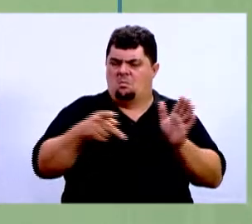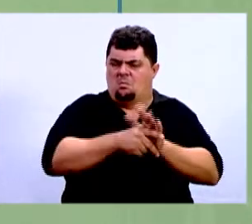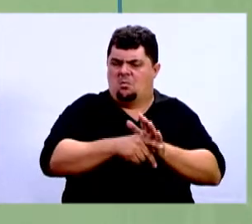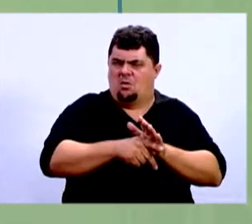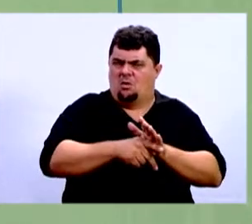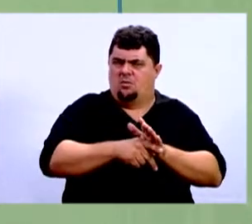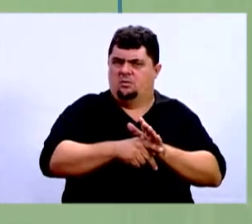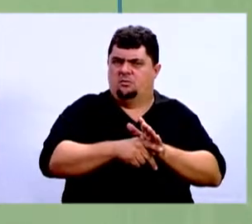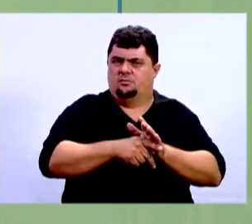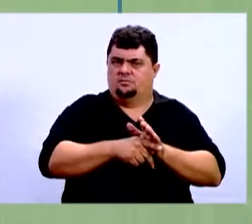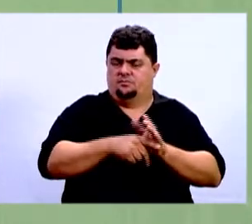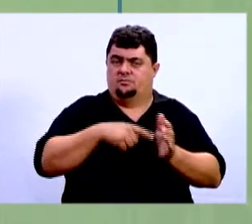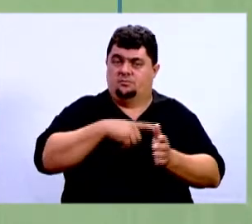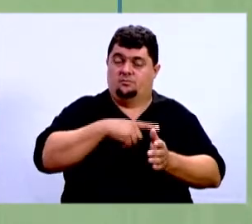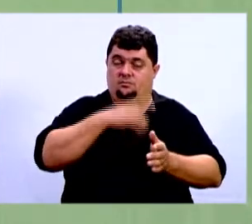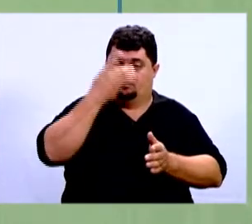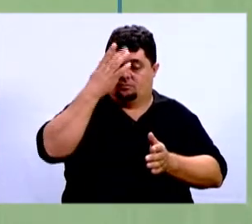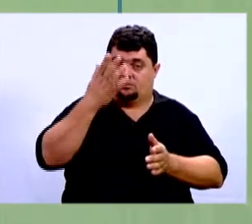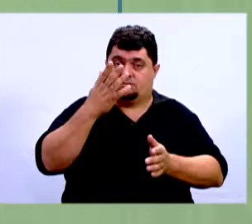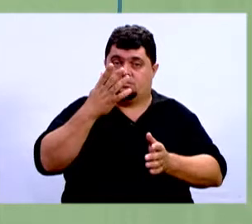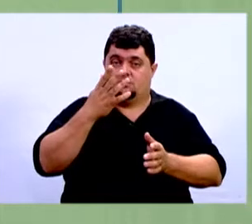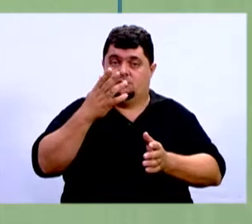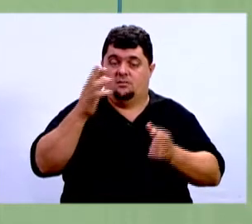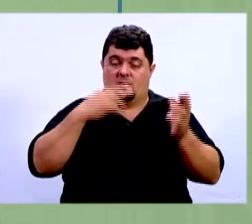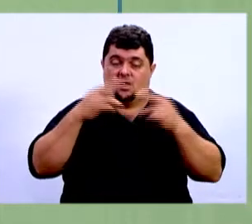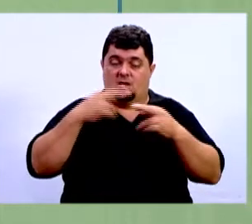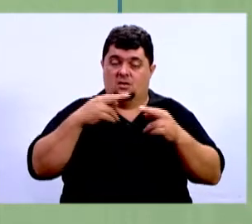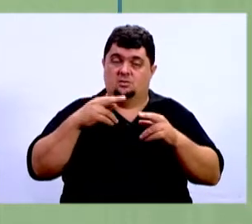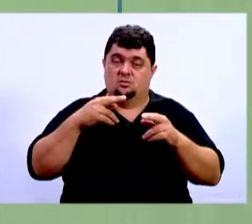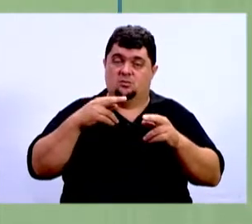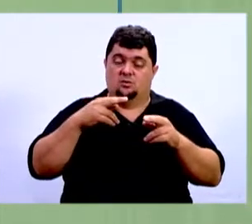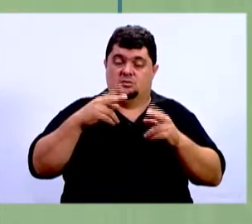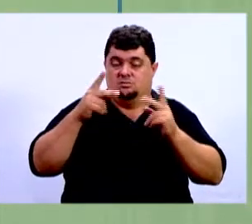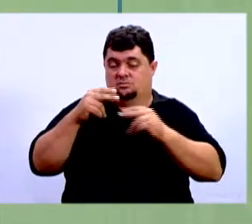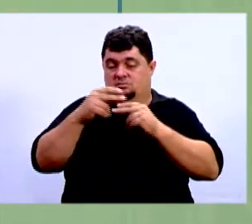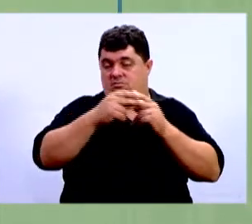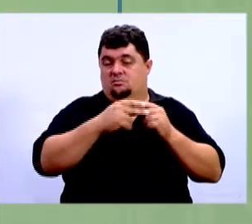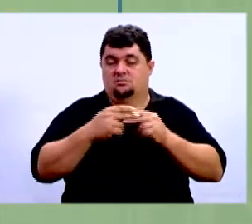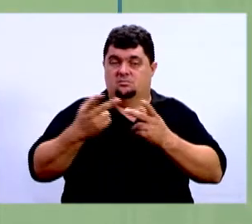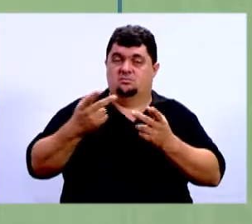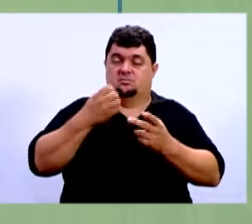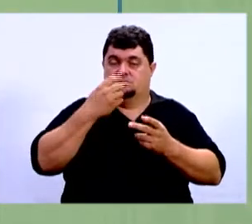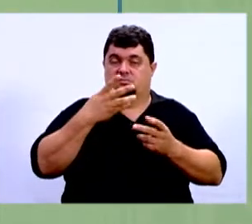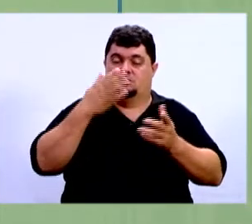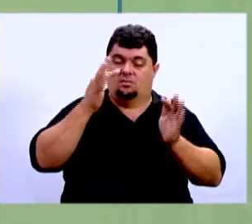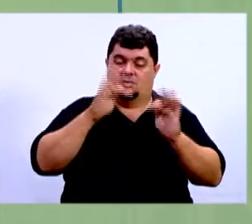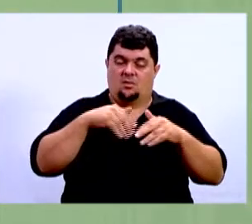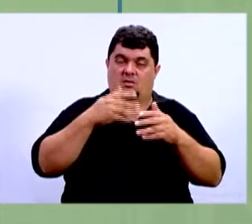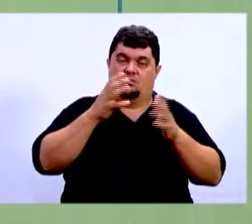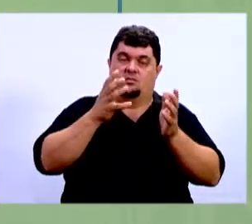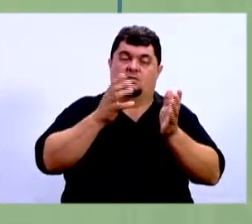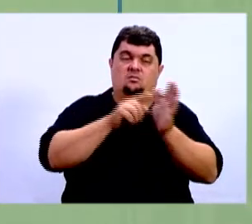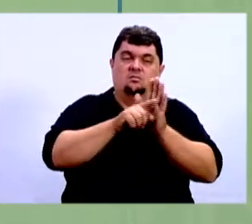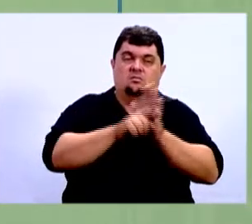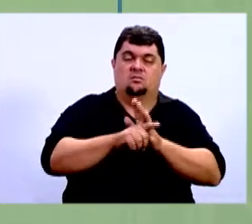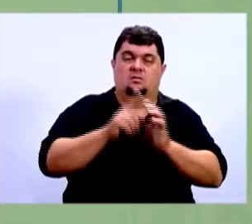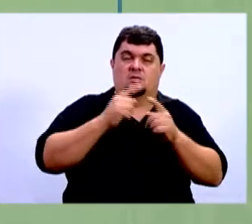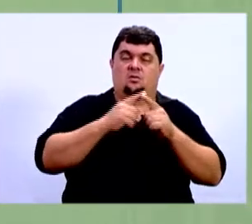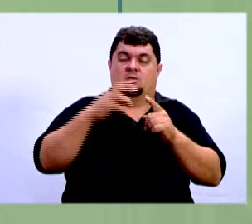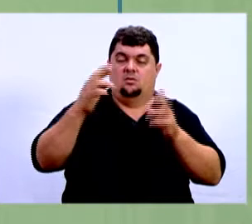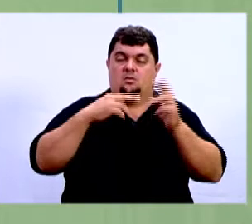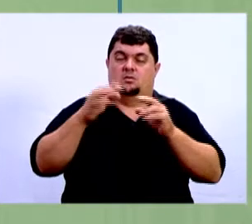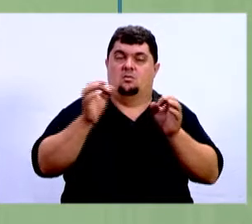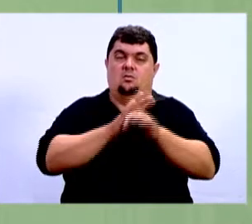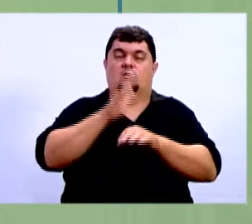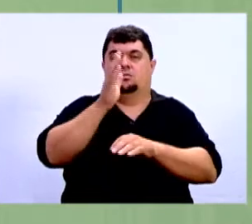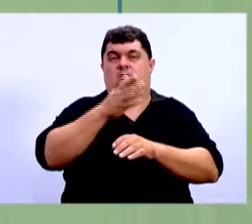você tem mais facilidade de finalizar a pesquisa, né? Tem mais facilidade de finalizar a pesquisa porque você já tem os resultados prontos.